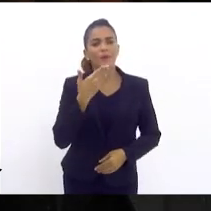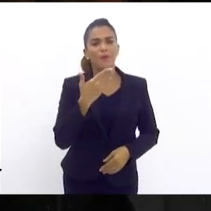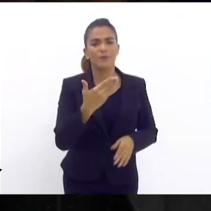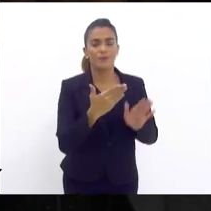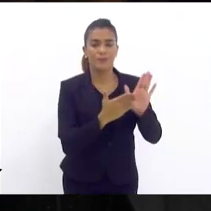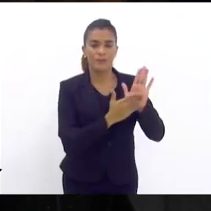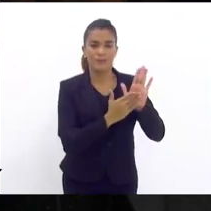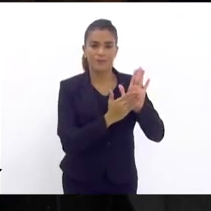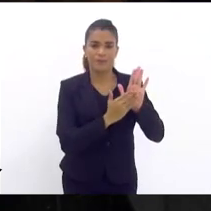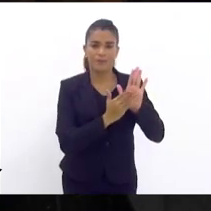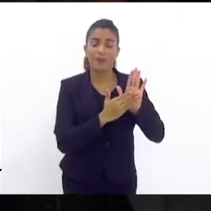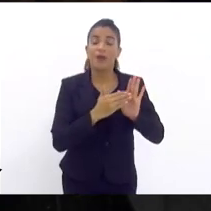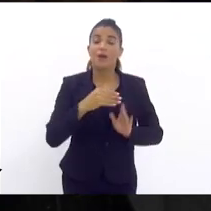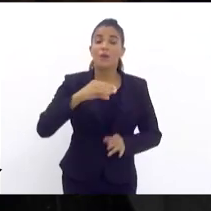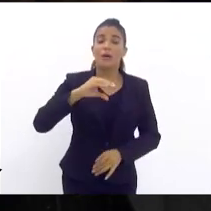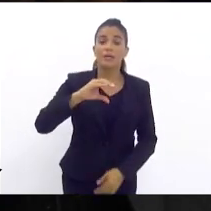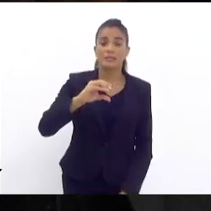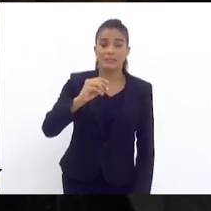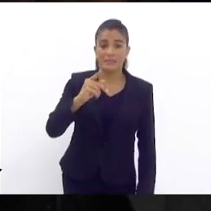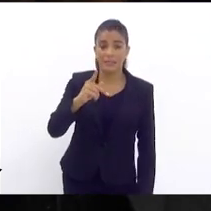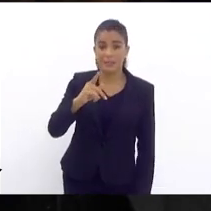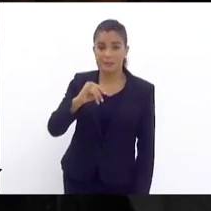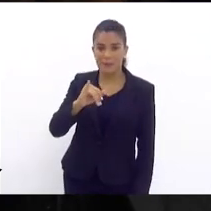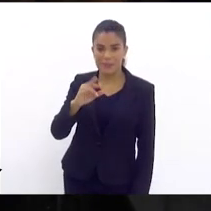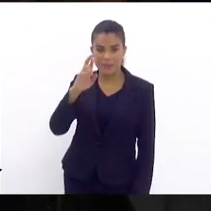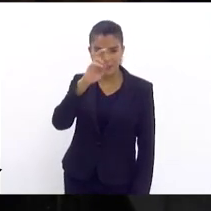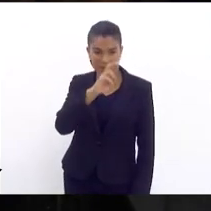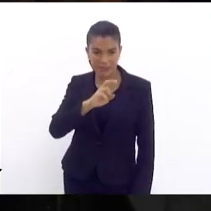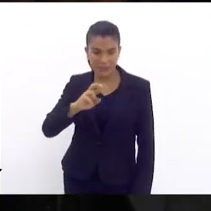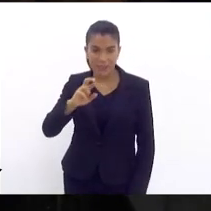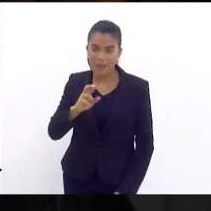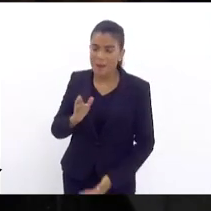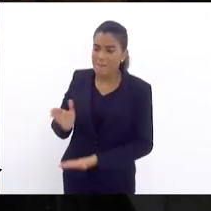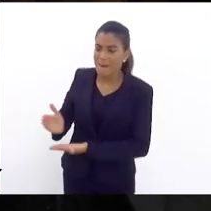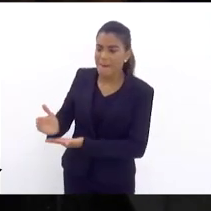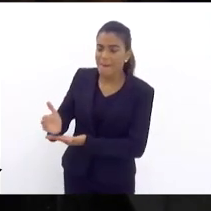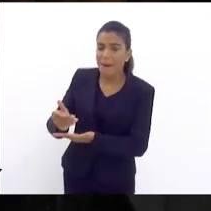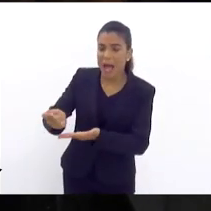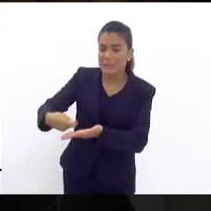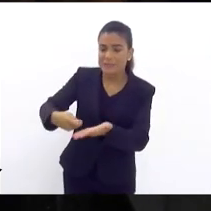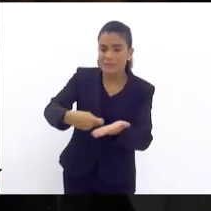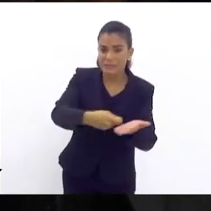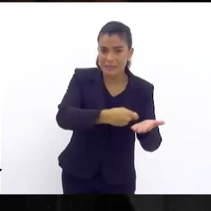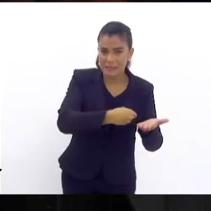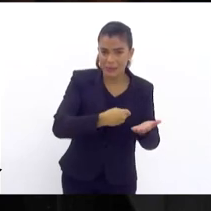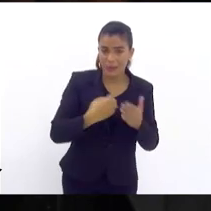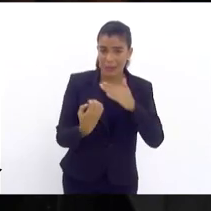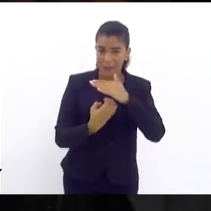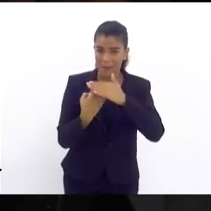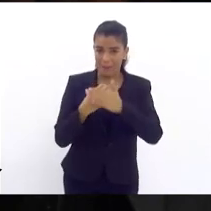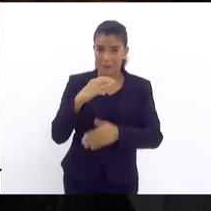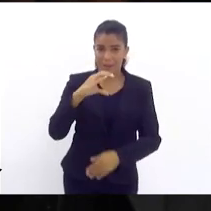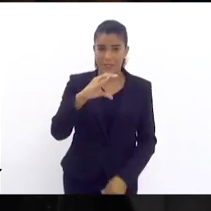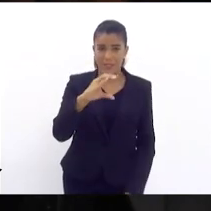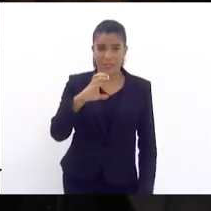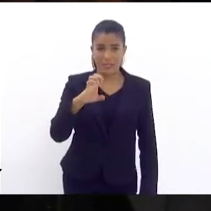CPI colhendo assinatura da Cedae no ano de